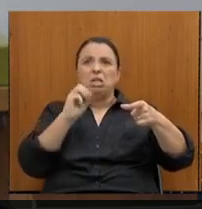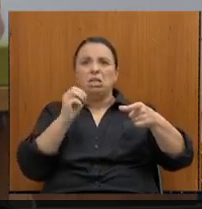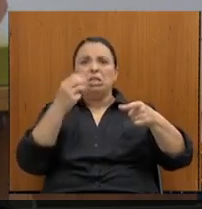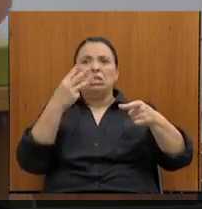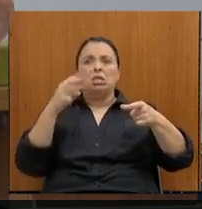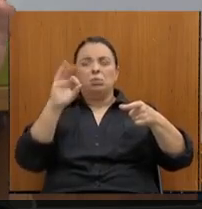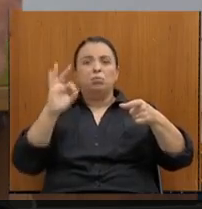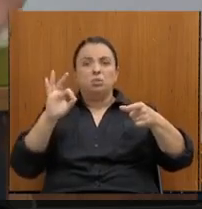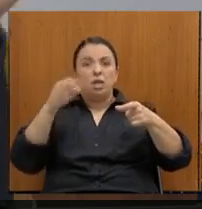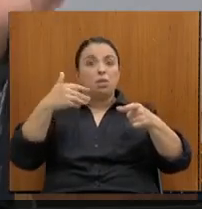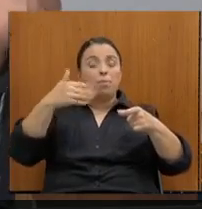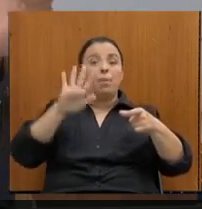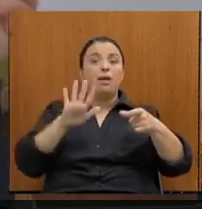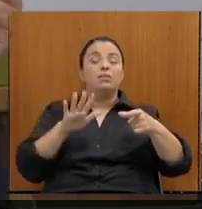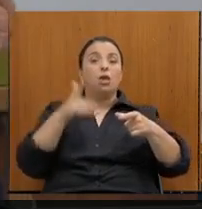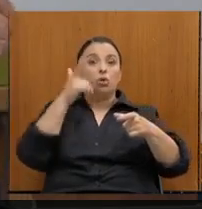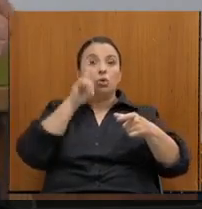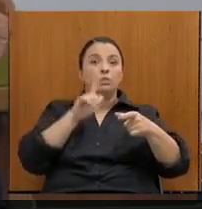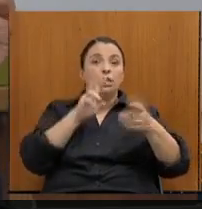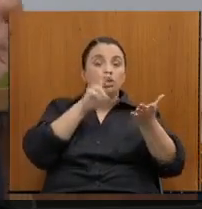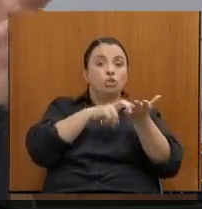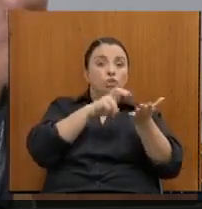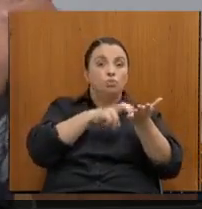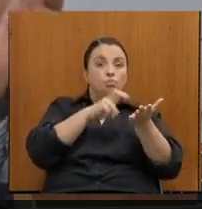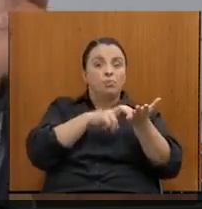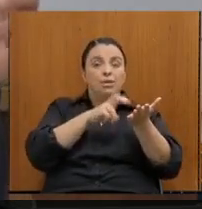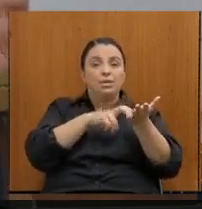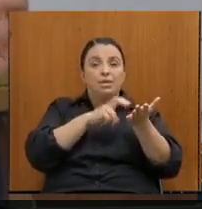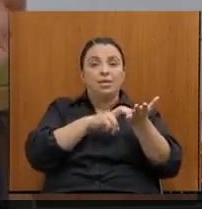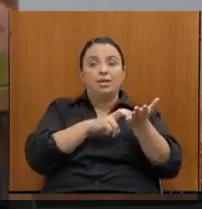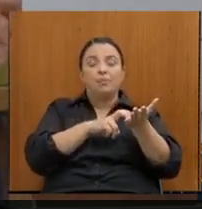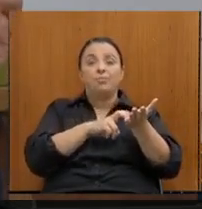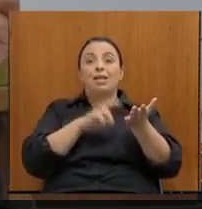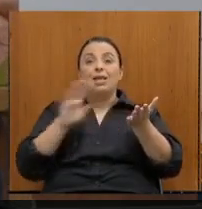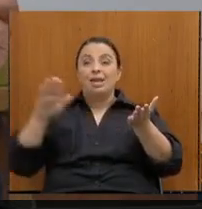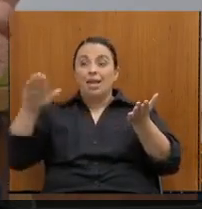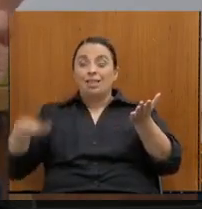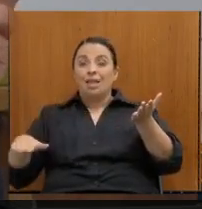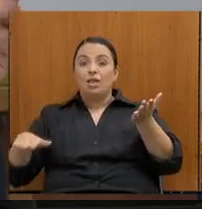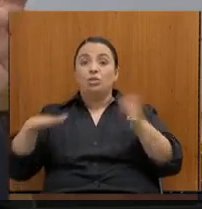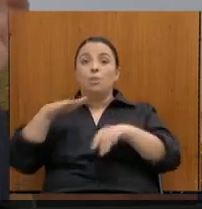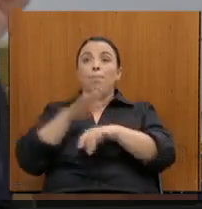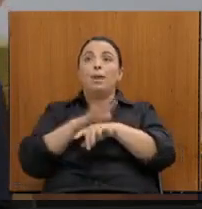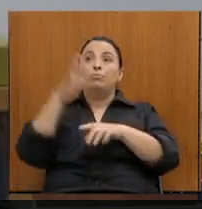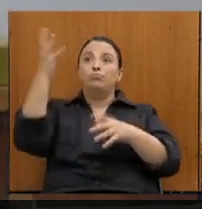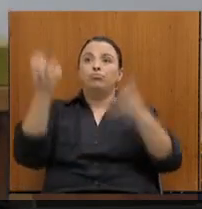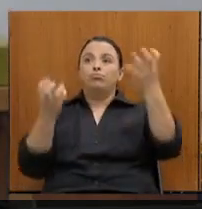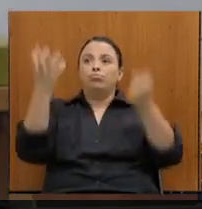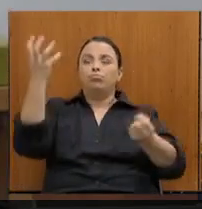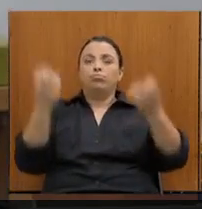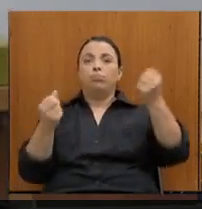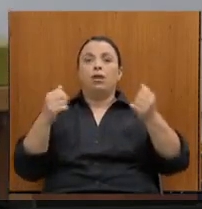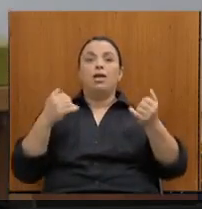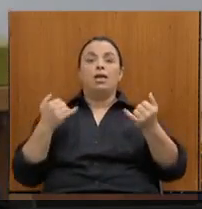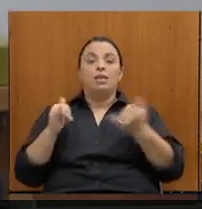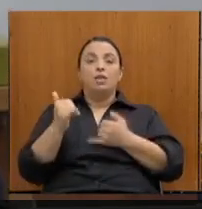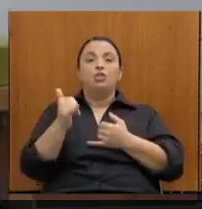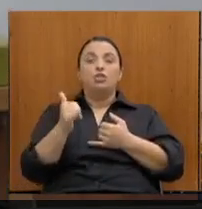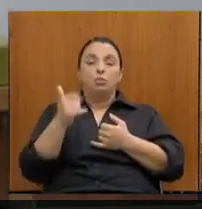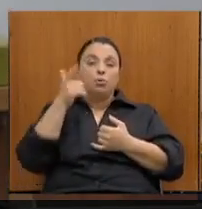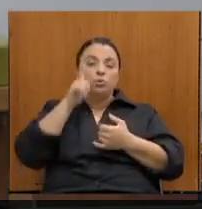com isso nós conseguimos capturar no começo do dia e no final do dia mais energia para comercializar qual que é um